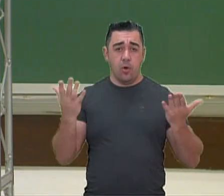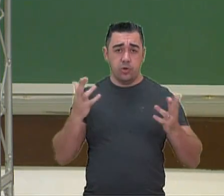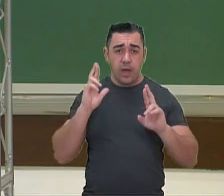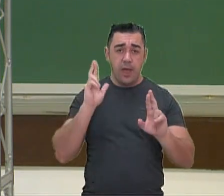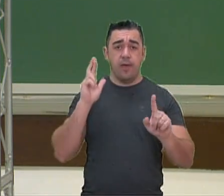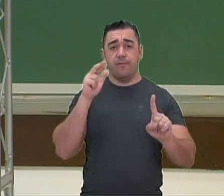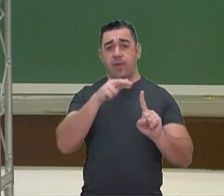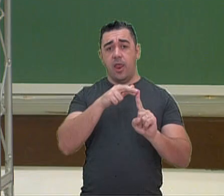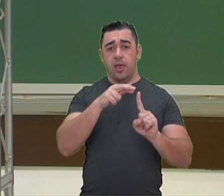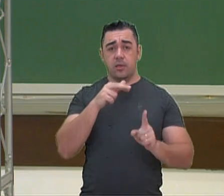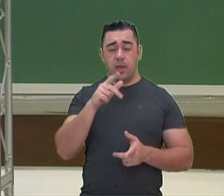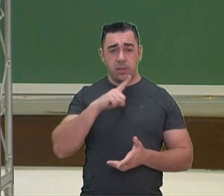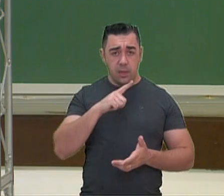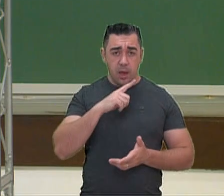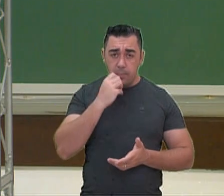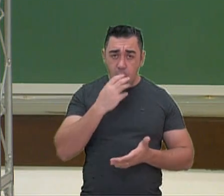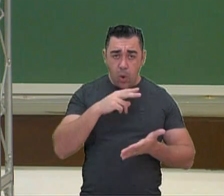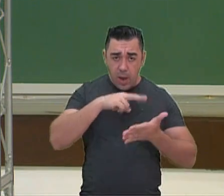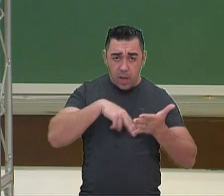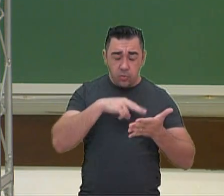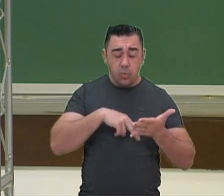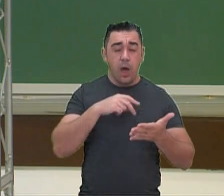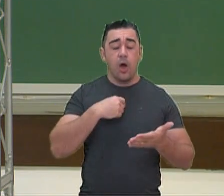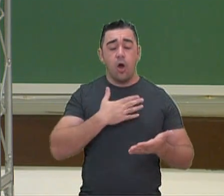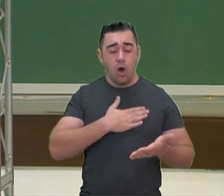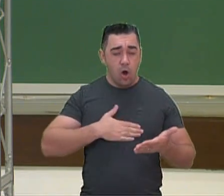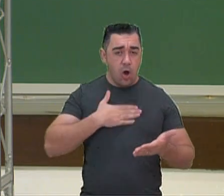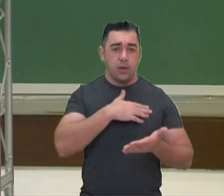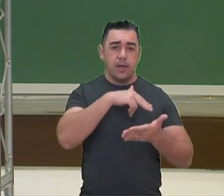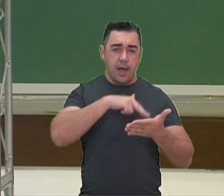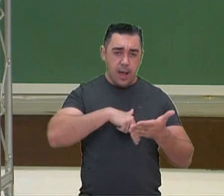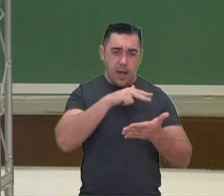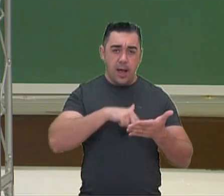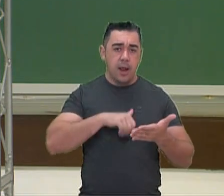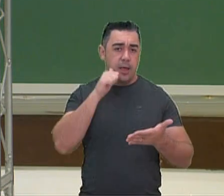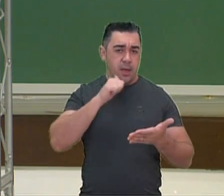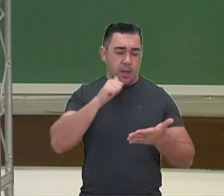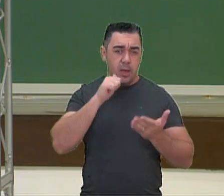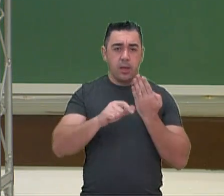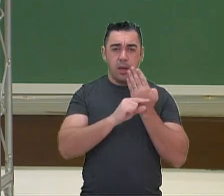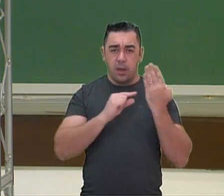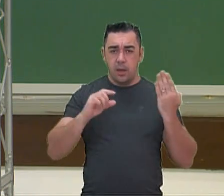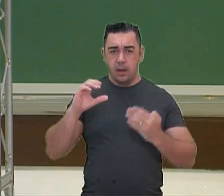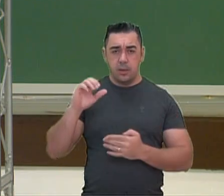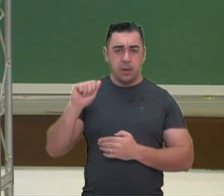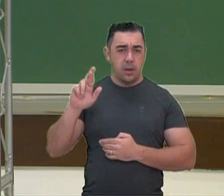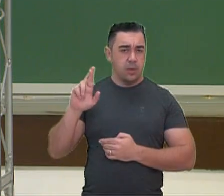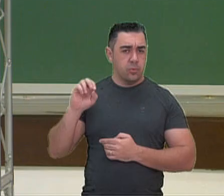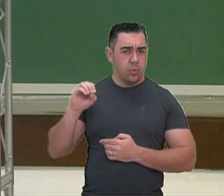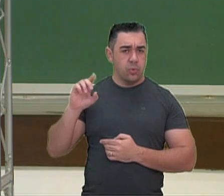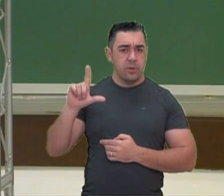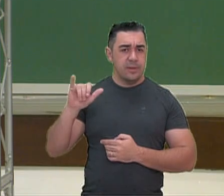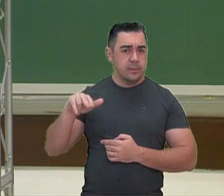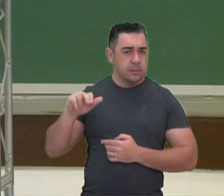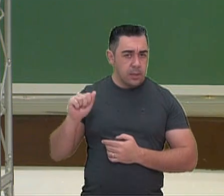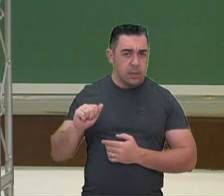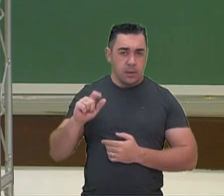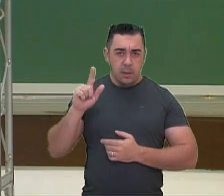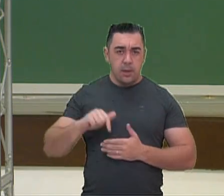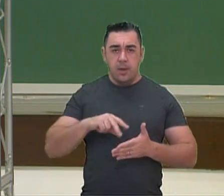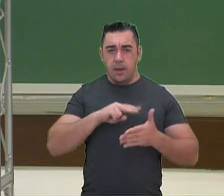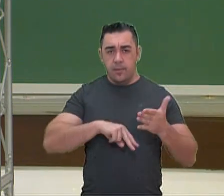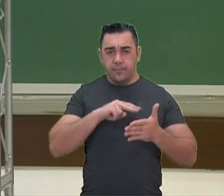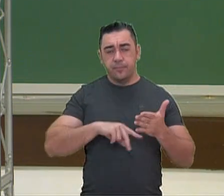gosta, quem faz boas leituras no Brasil e fora do país, tem que ler o livro Quarto